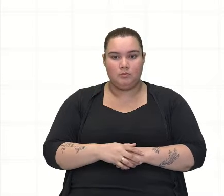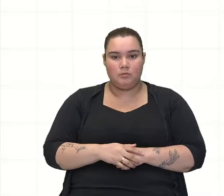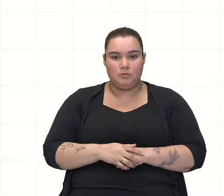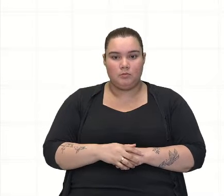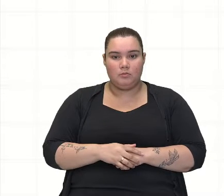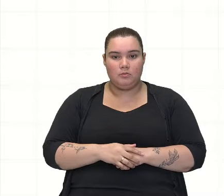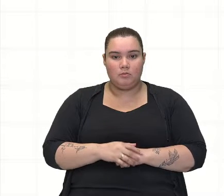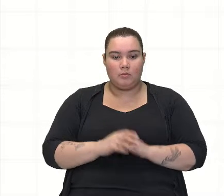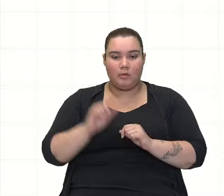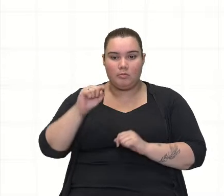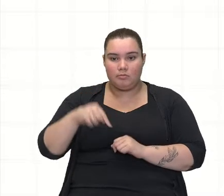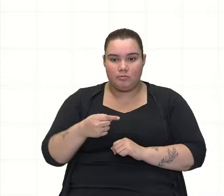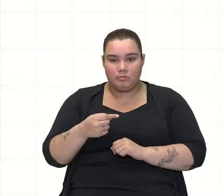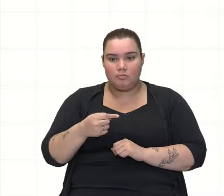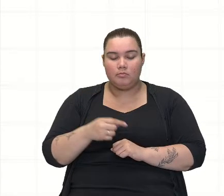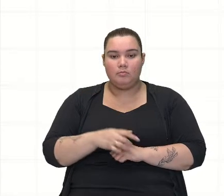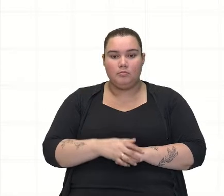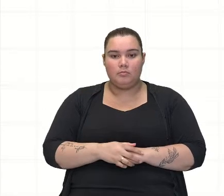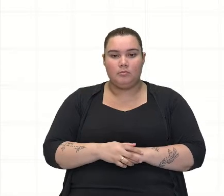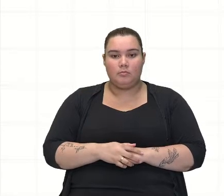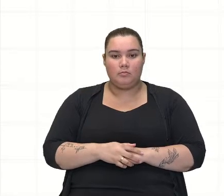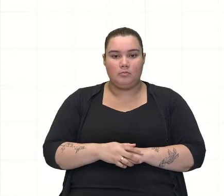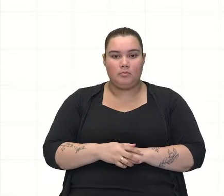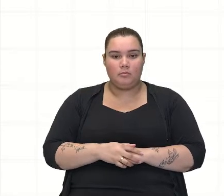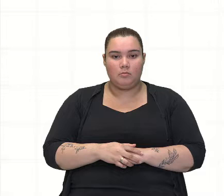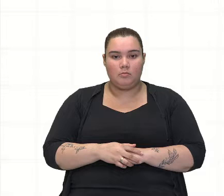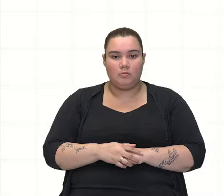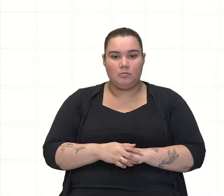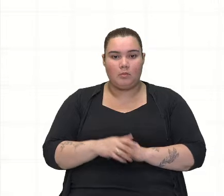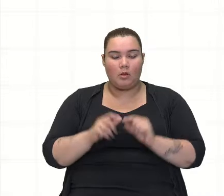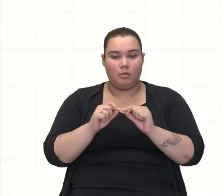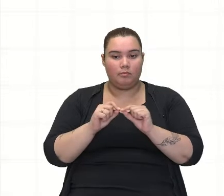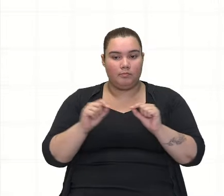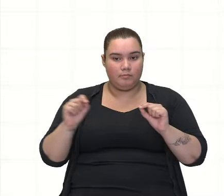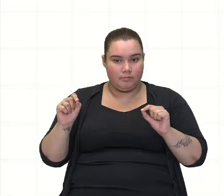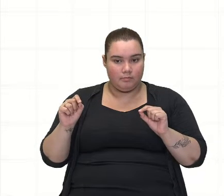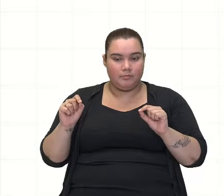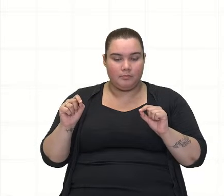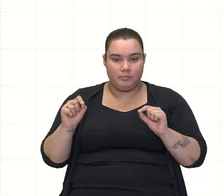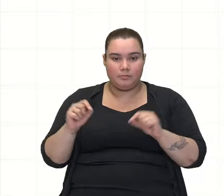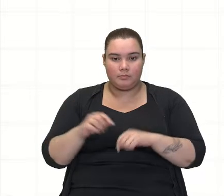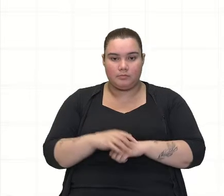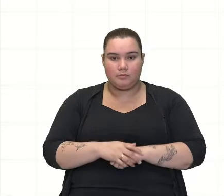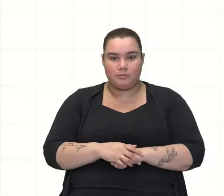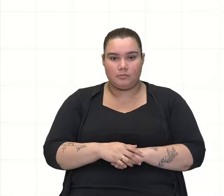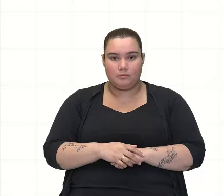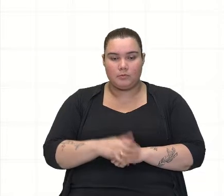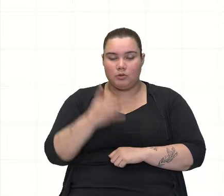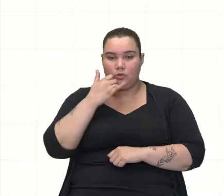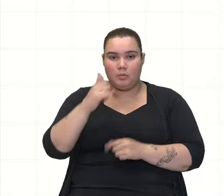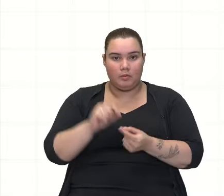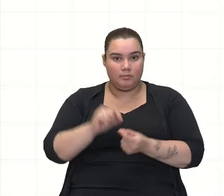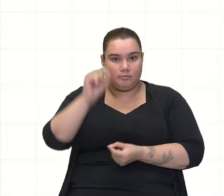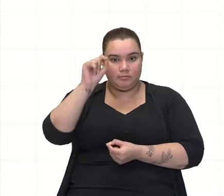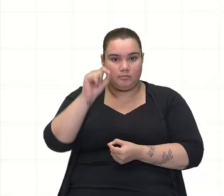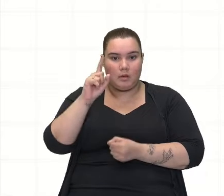nós vamos verificar na vertical, ó, é menos